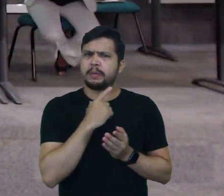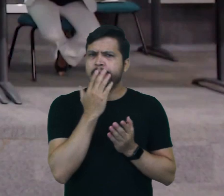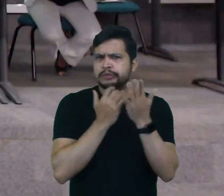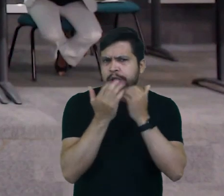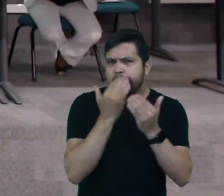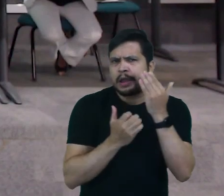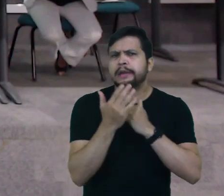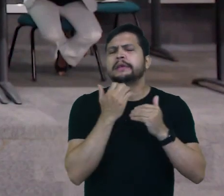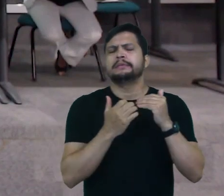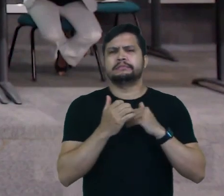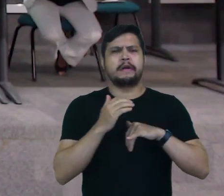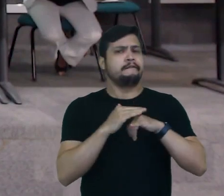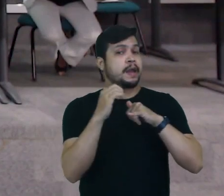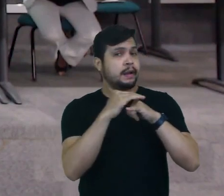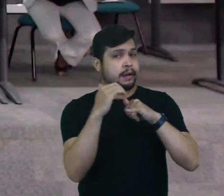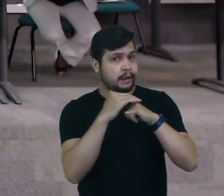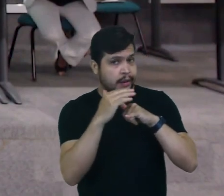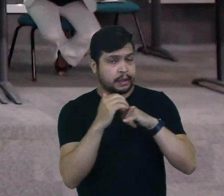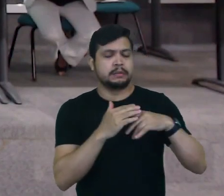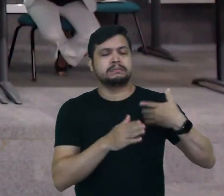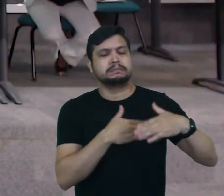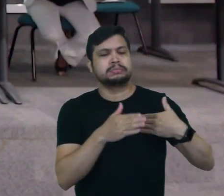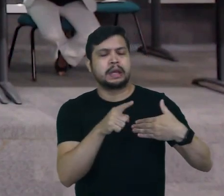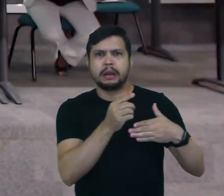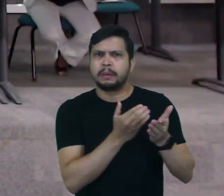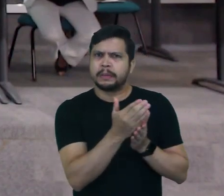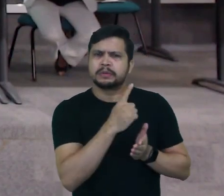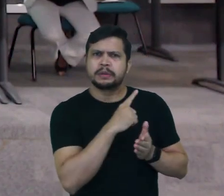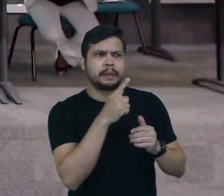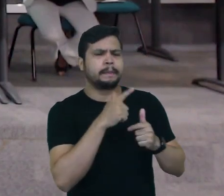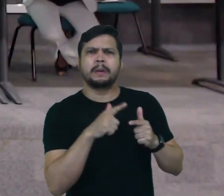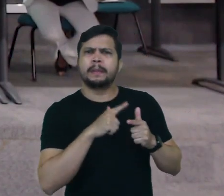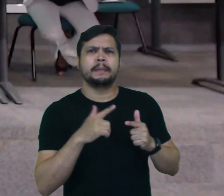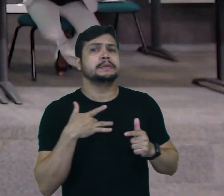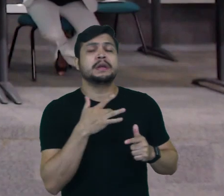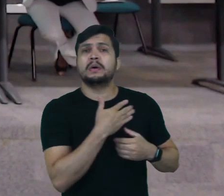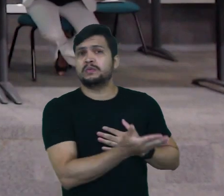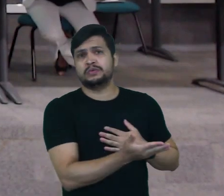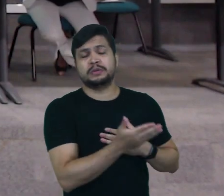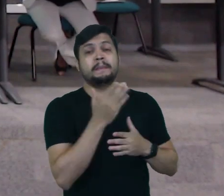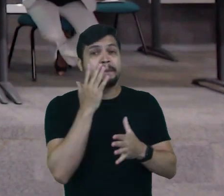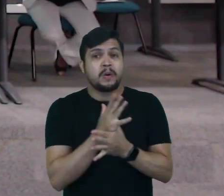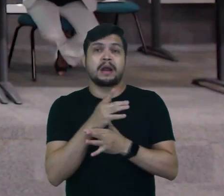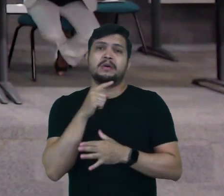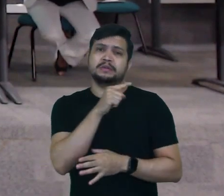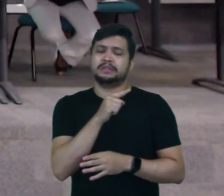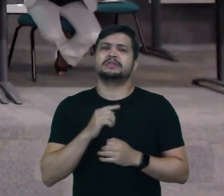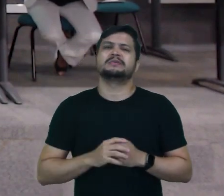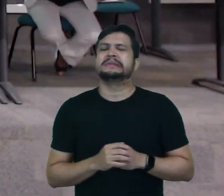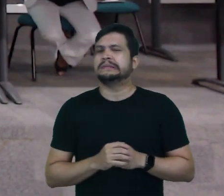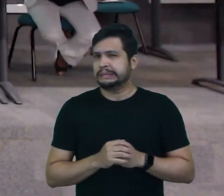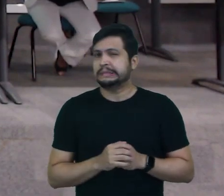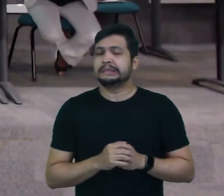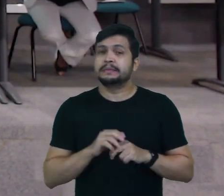uma dieta vegana e aí ela passou a ter alguns problemas de saúde por conta disso. Então, assim,